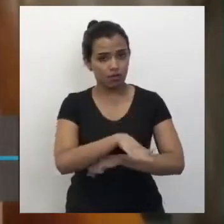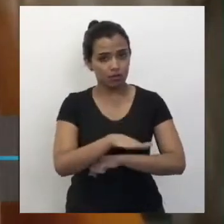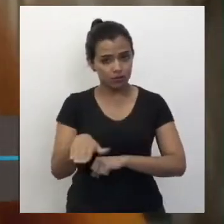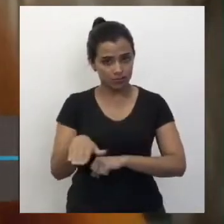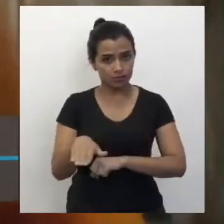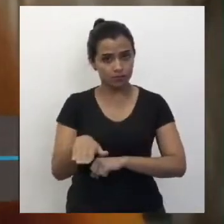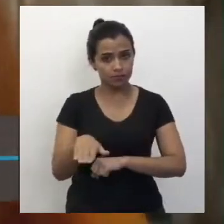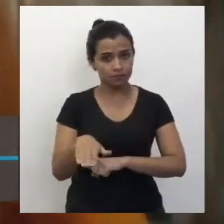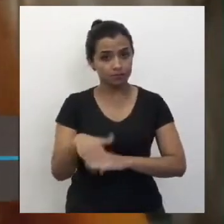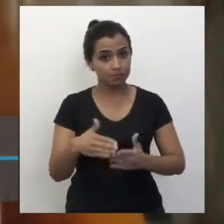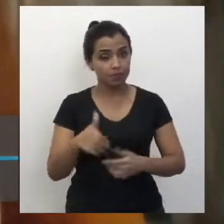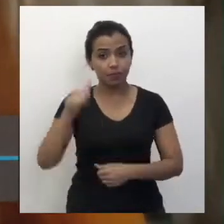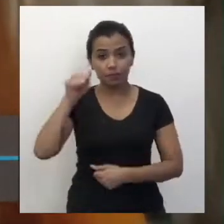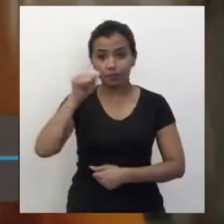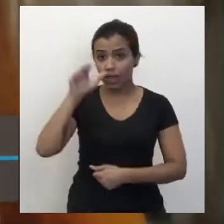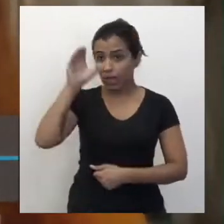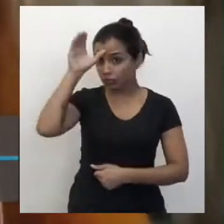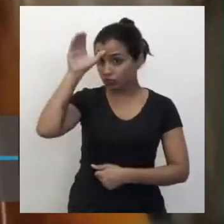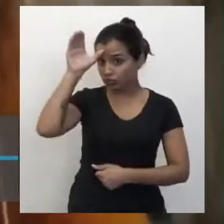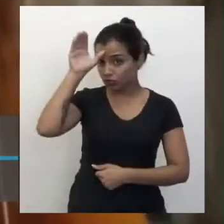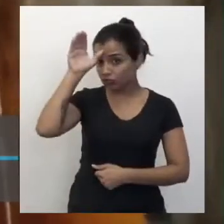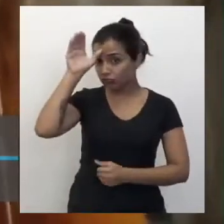aí a tia, né,